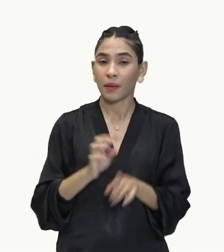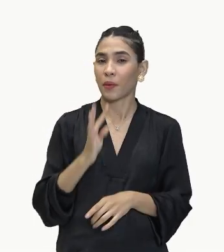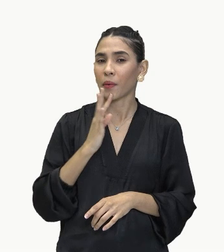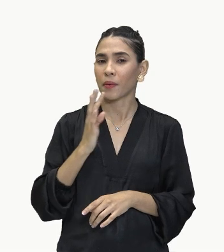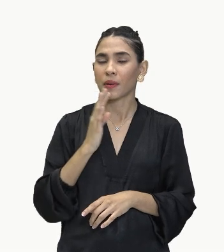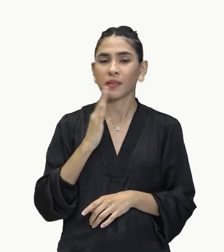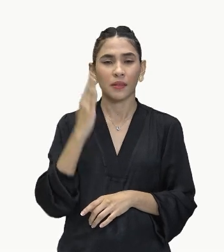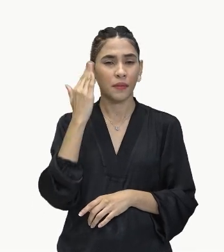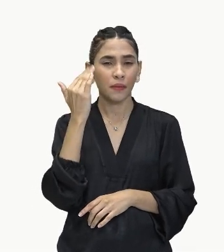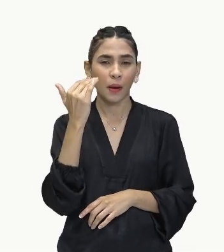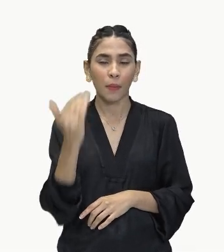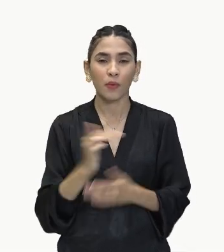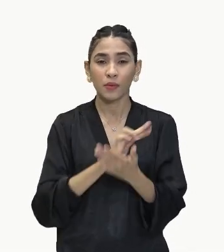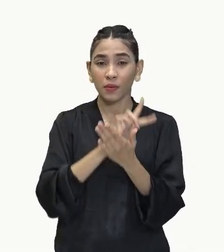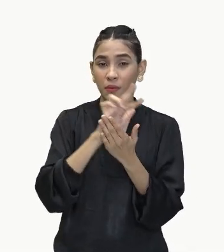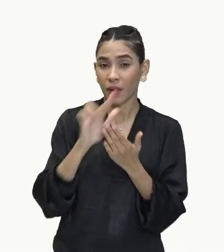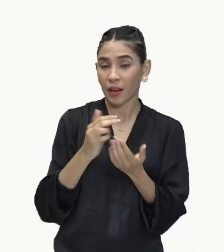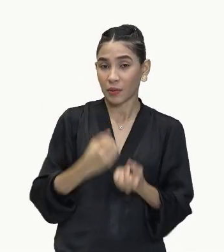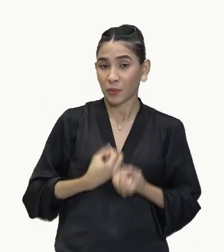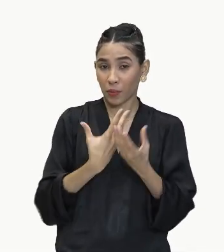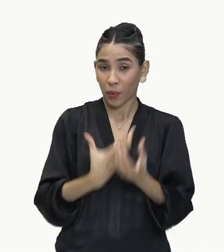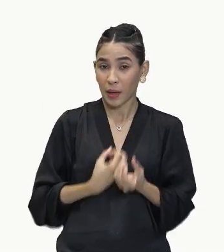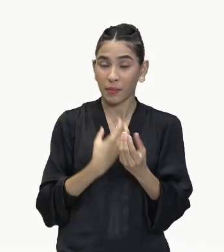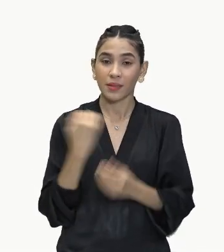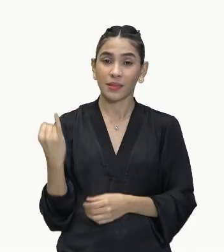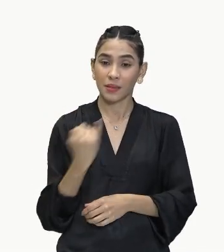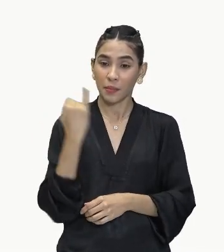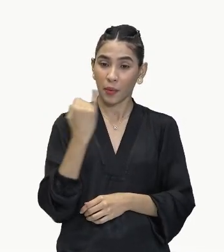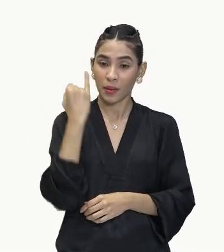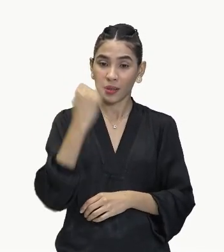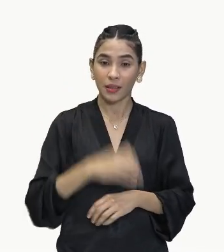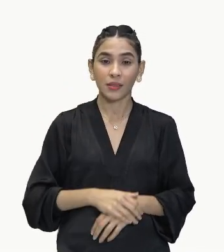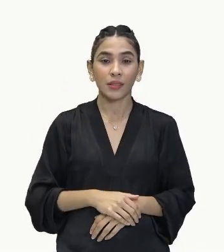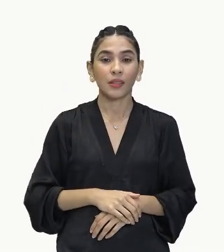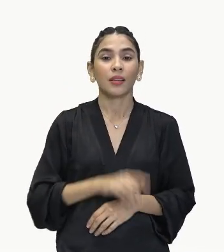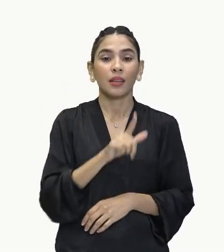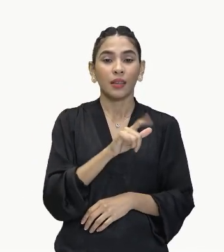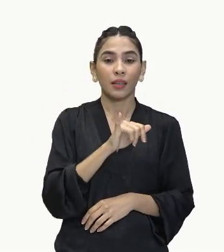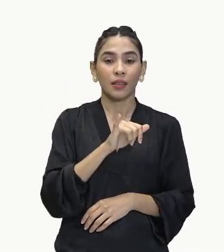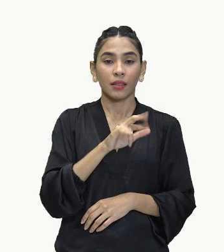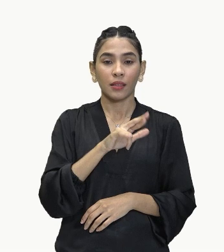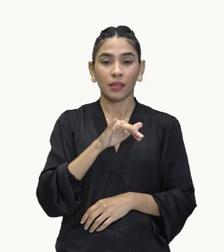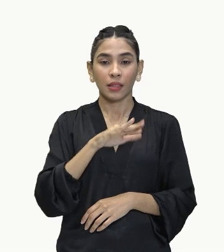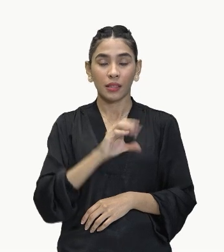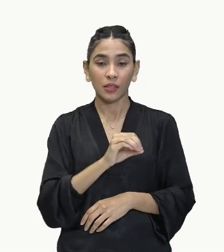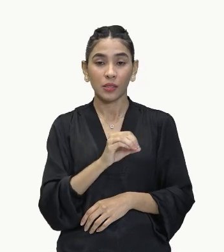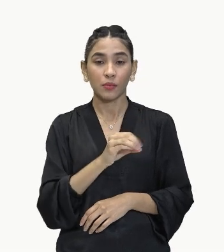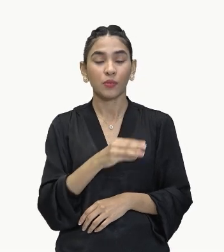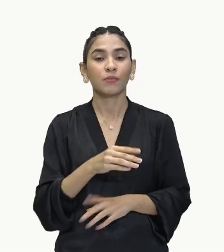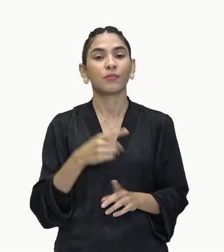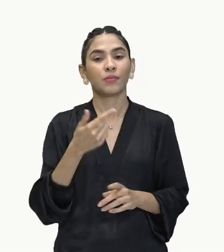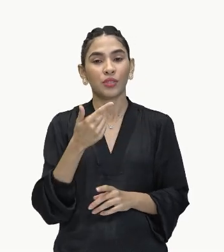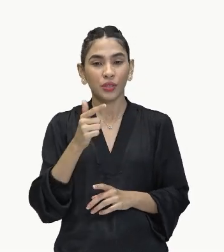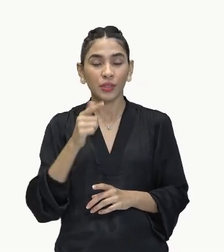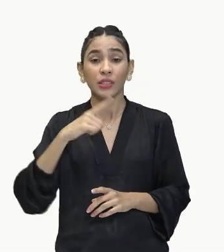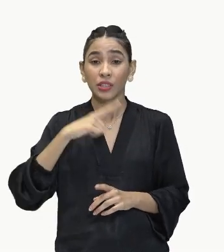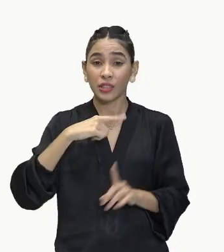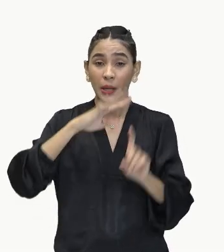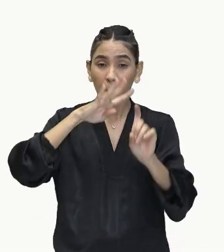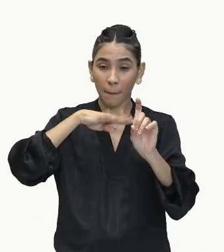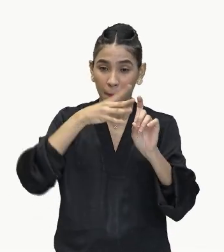conhecido por vários poemas irreverentes, né? Então era um lirismo que tinha muita irreverência. E